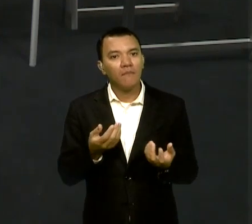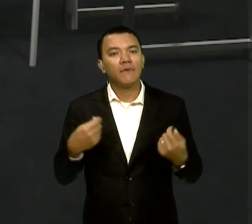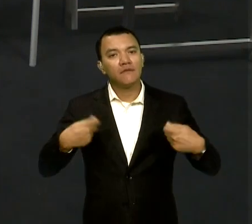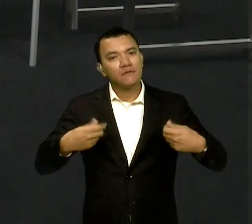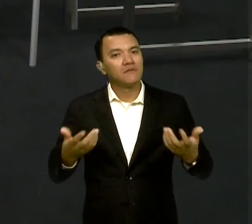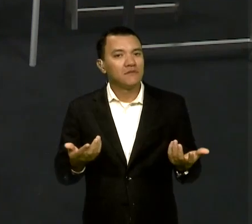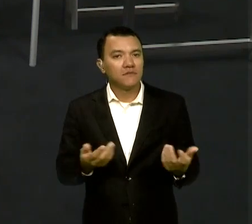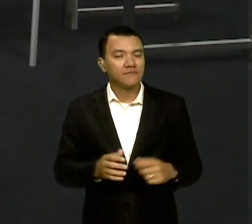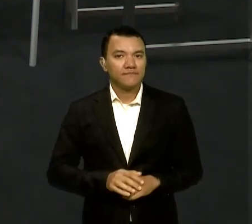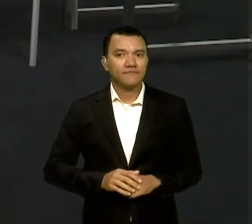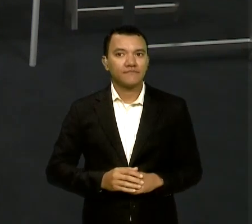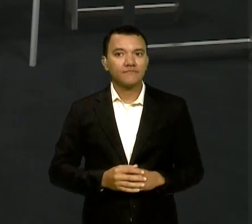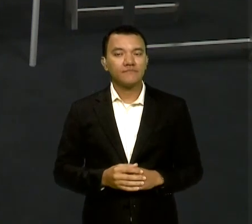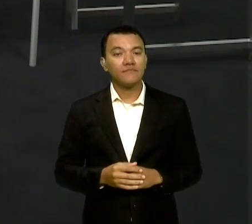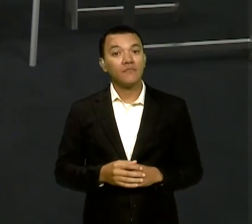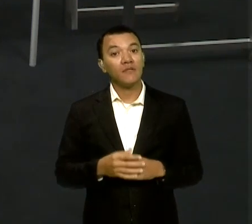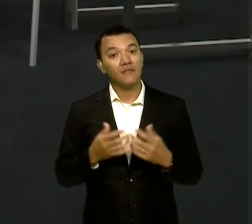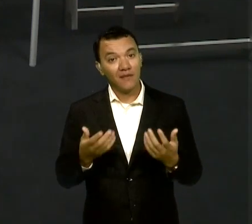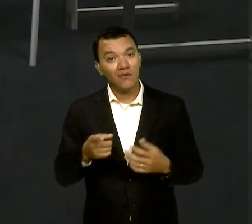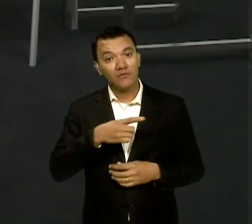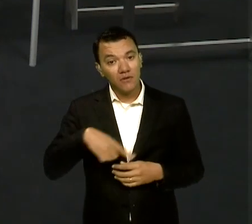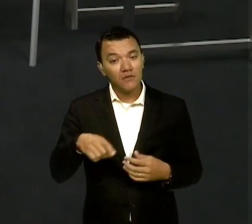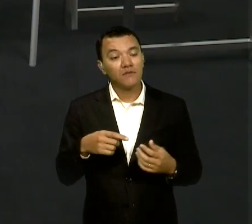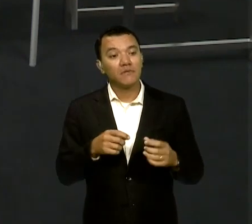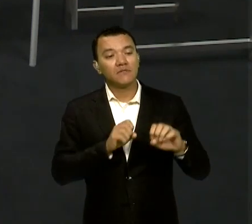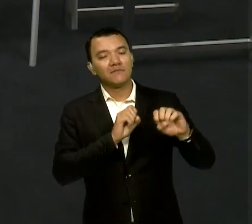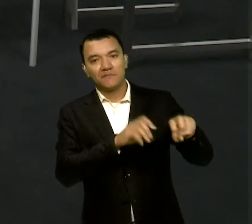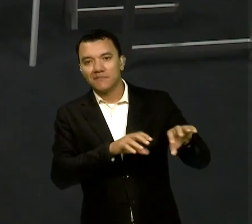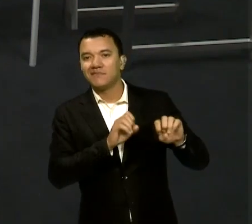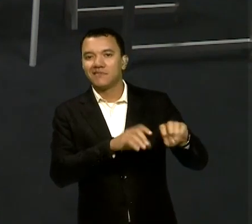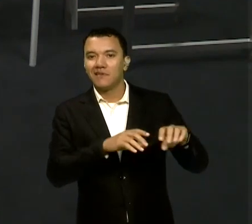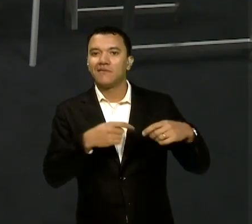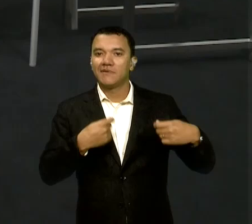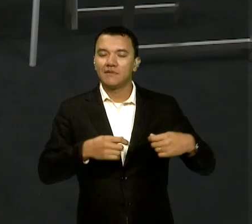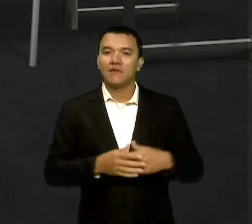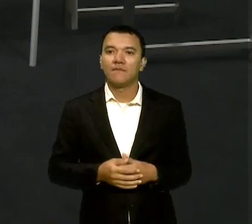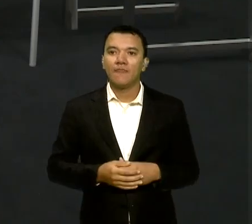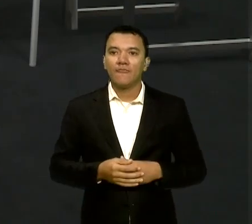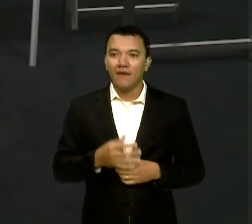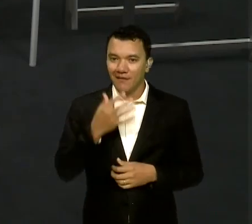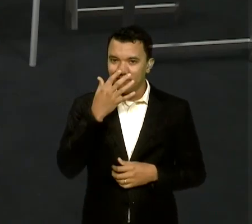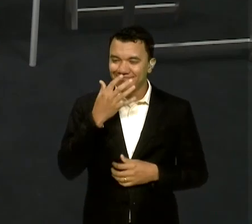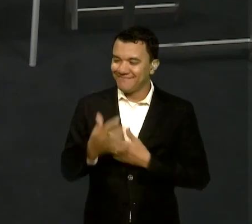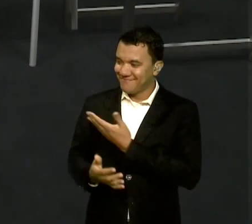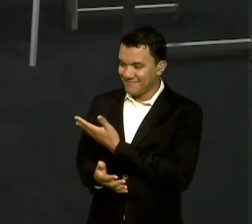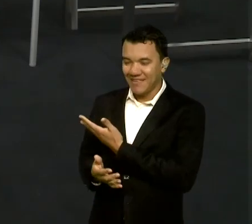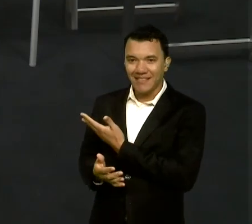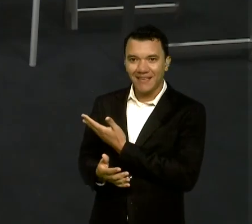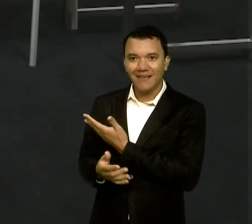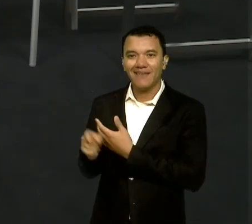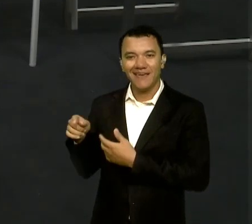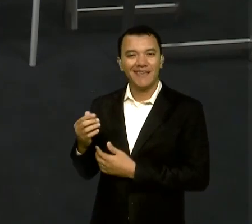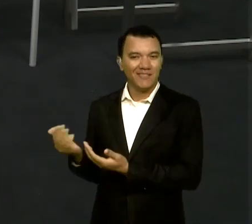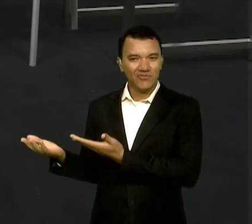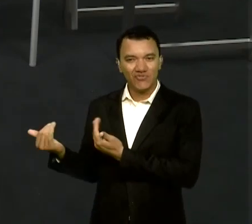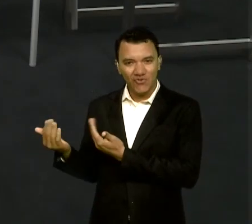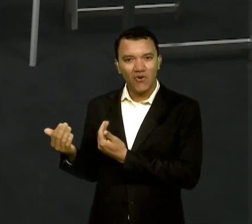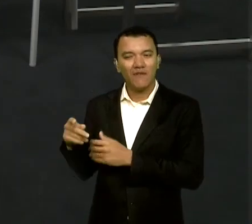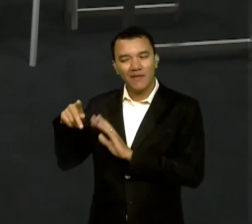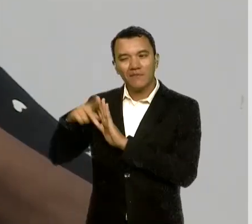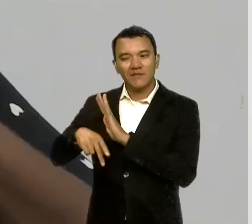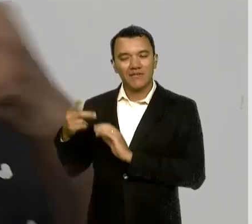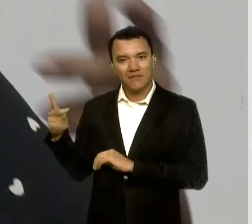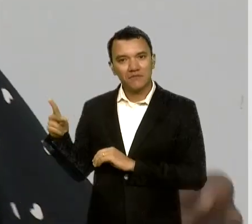verdade? Então, a gente tem que levar isso para as pessoas. Eu admiro aqui o projeto dela, porque ela é jovem, né? E